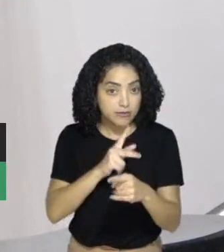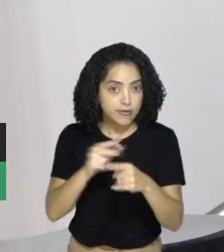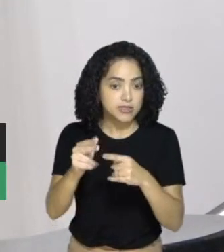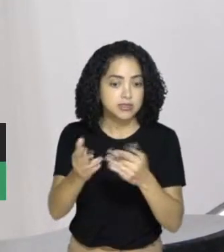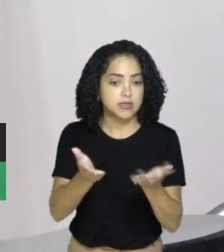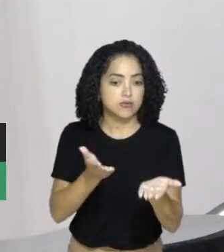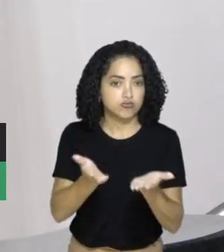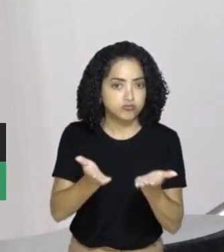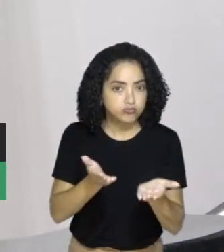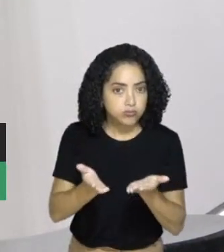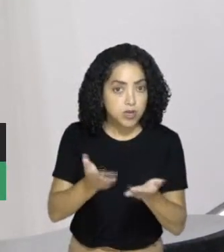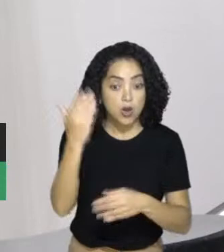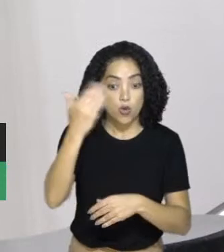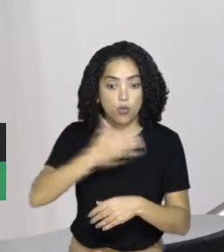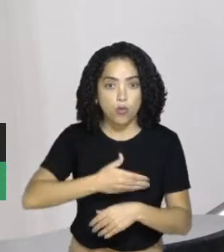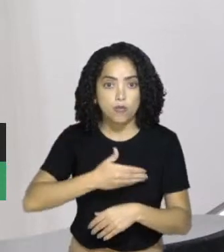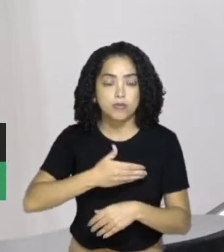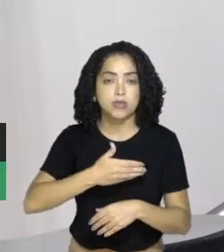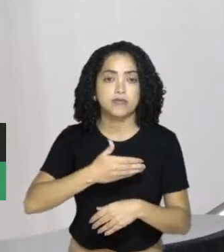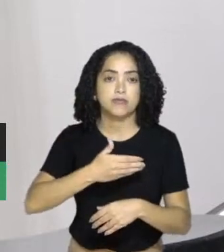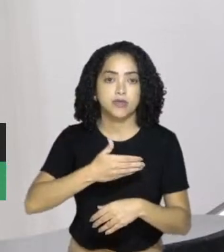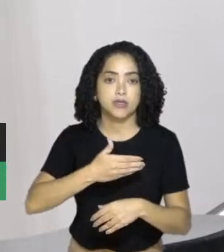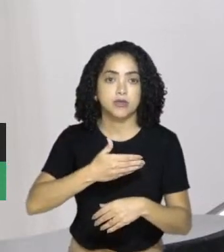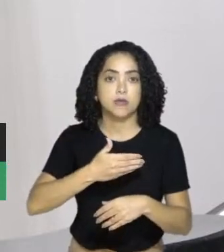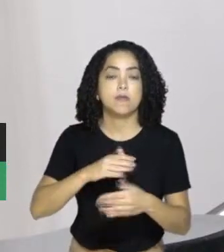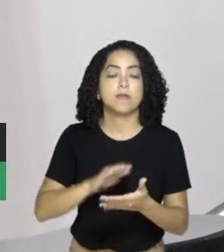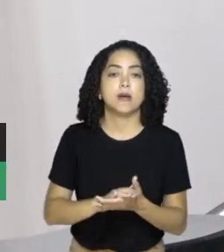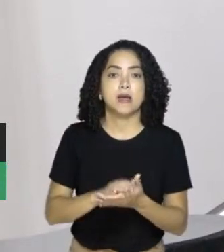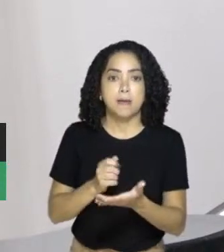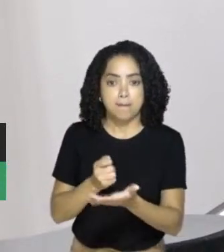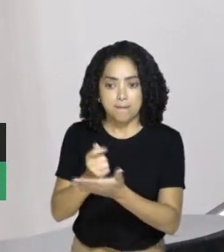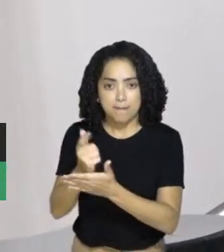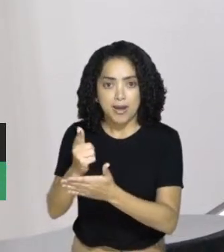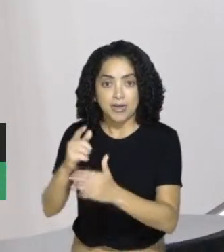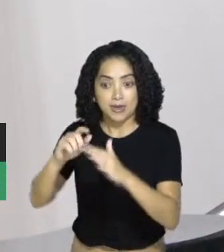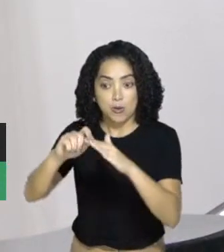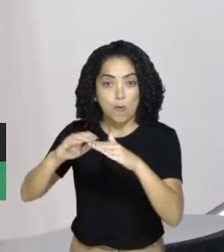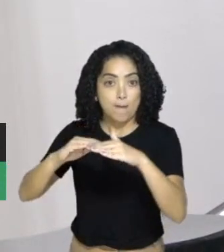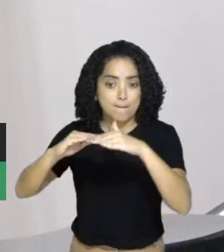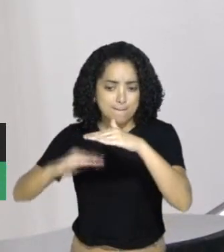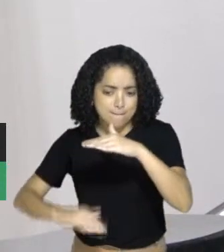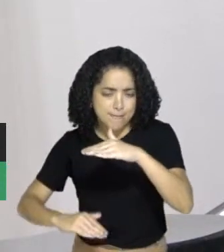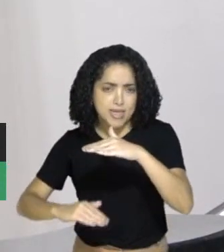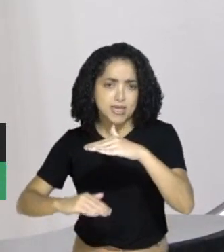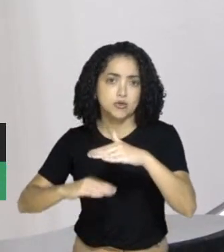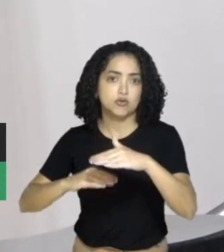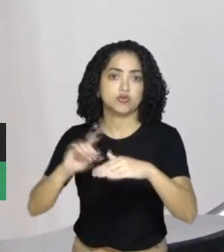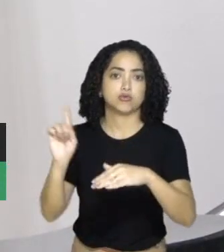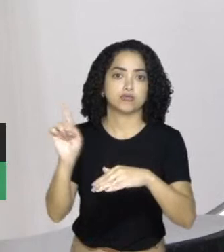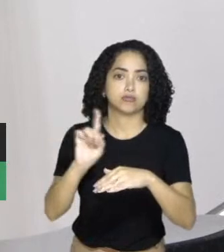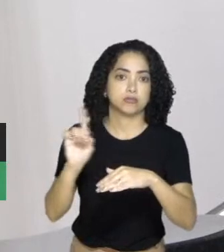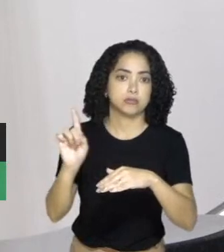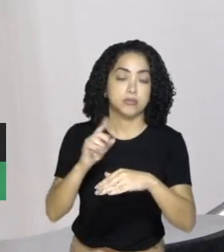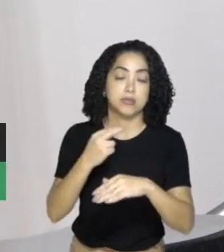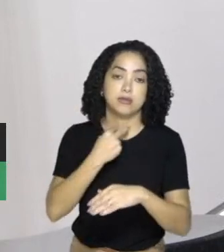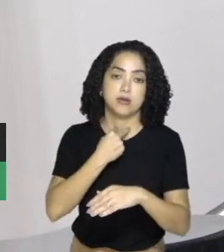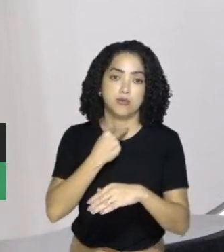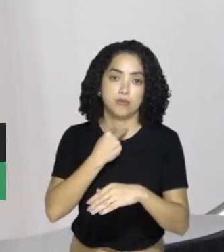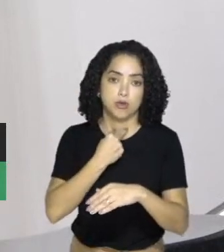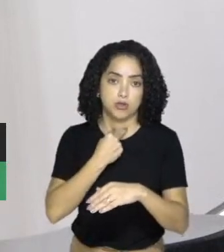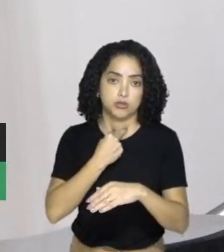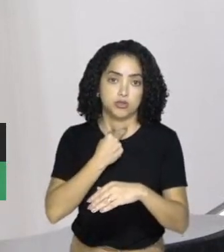comprovarem que não pagam menos para a mulher antes de assinarem o contrato com o governo do estado.